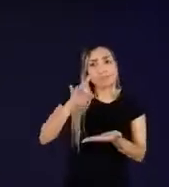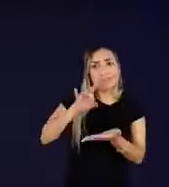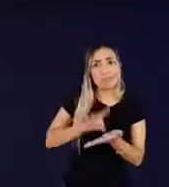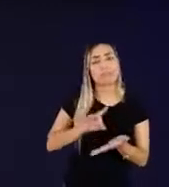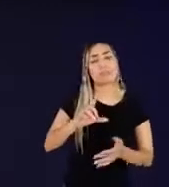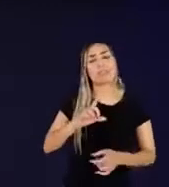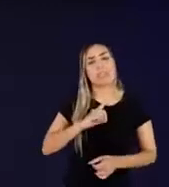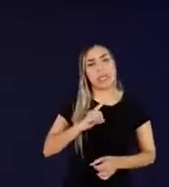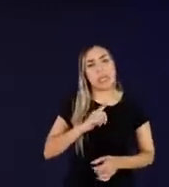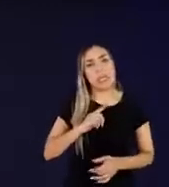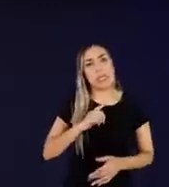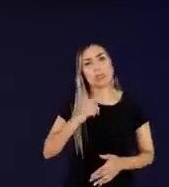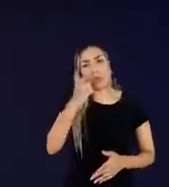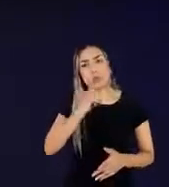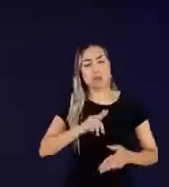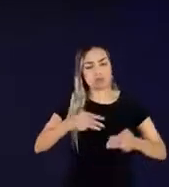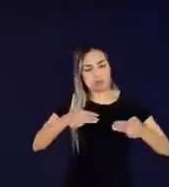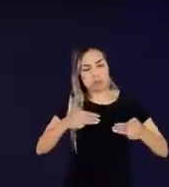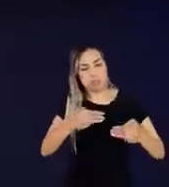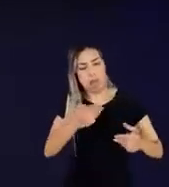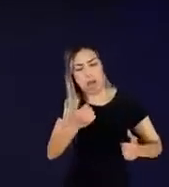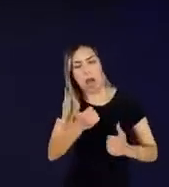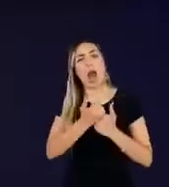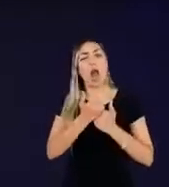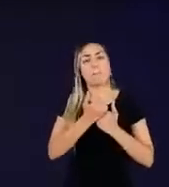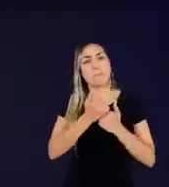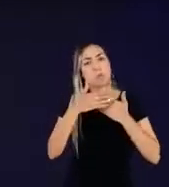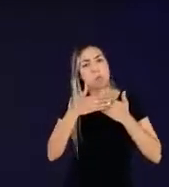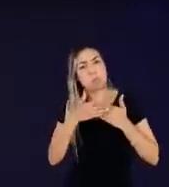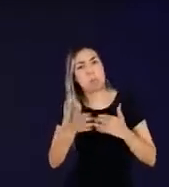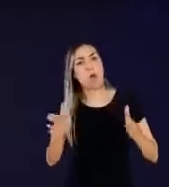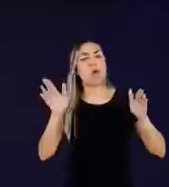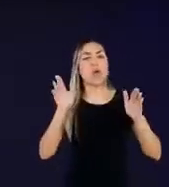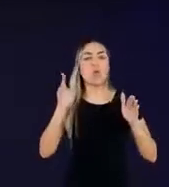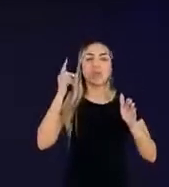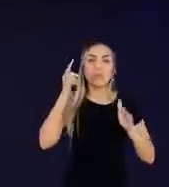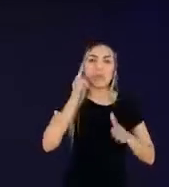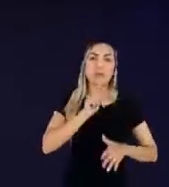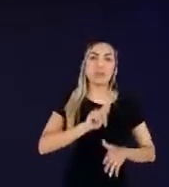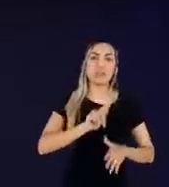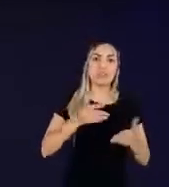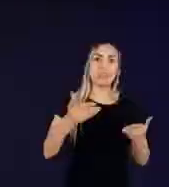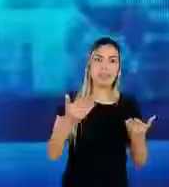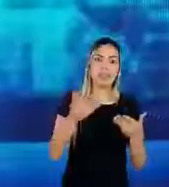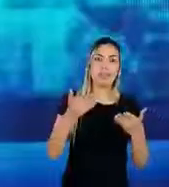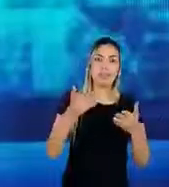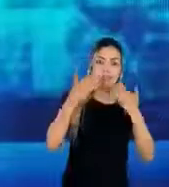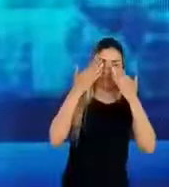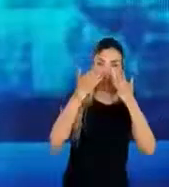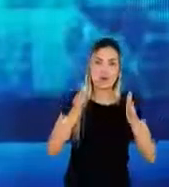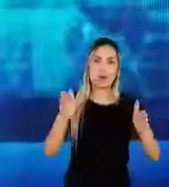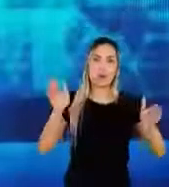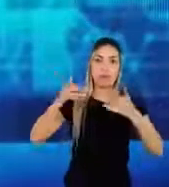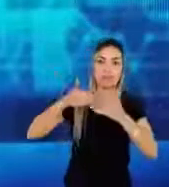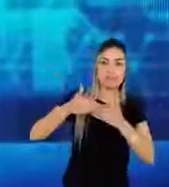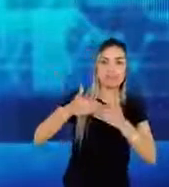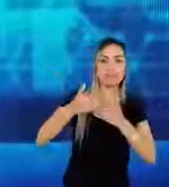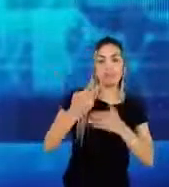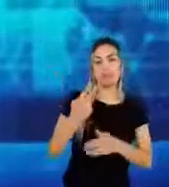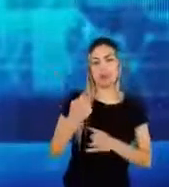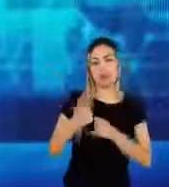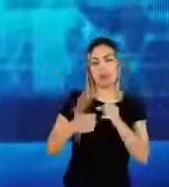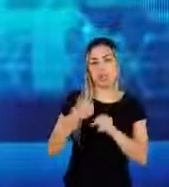tivemos a portaria do Ministério trazendo, né, já o caminho da abertura para o mercado para 19 e 20, reduzindo